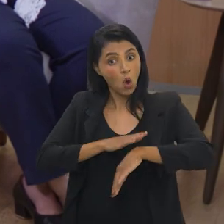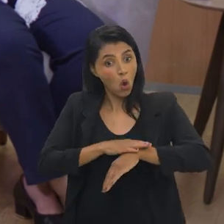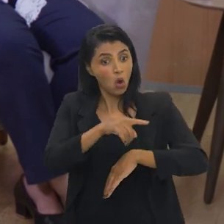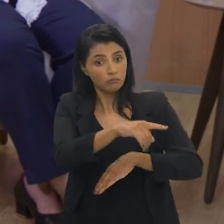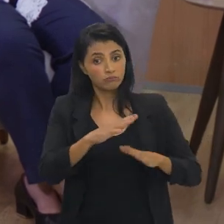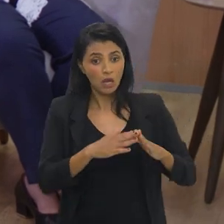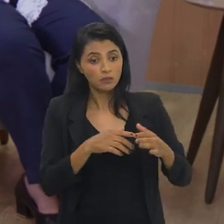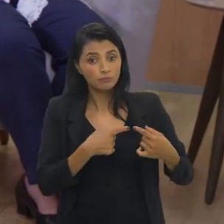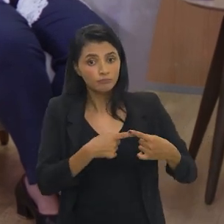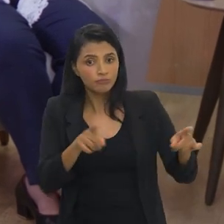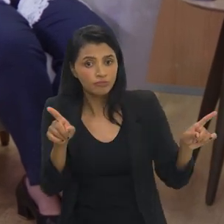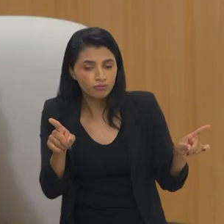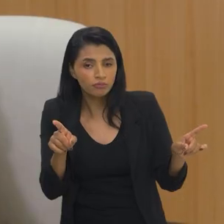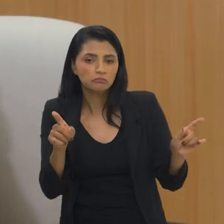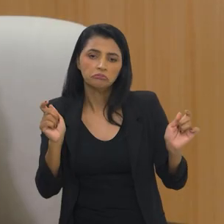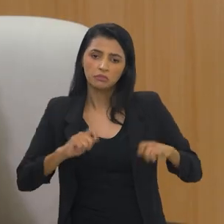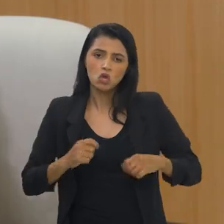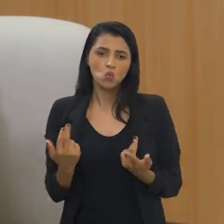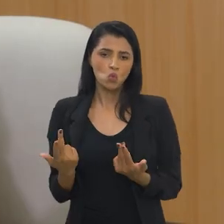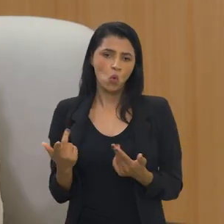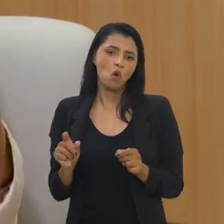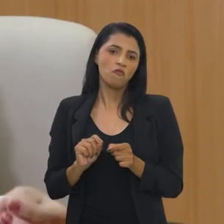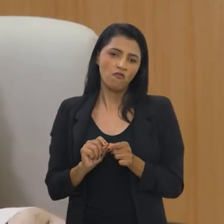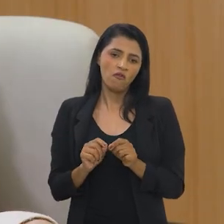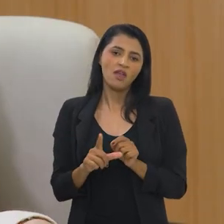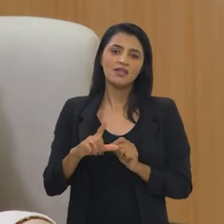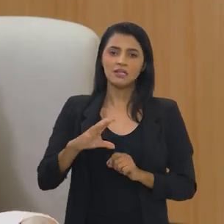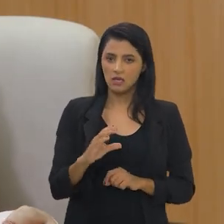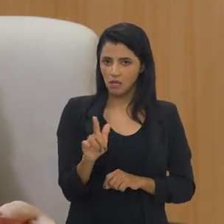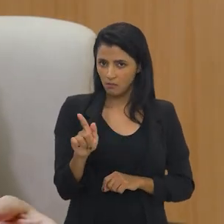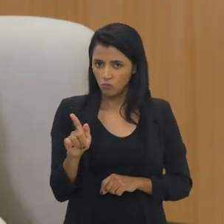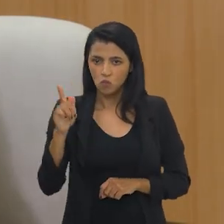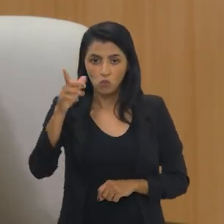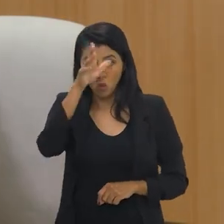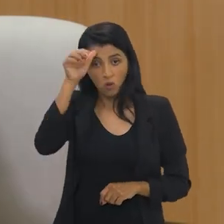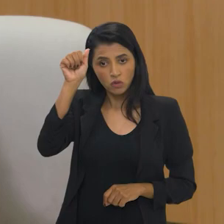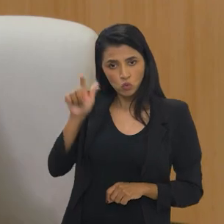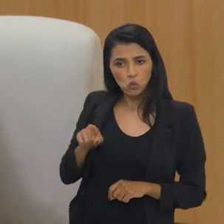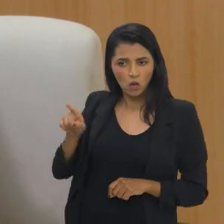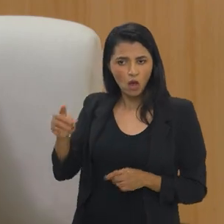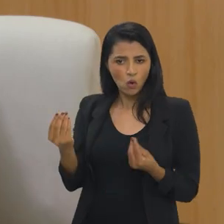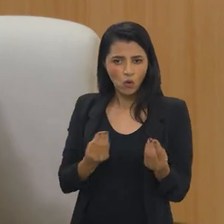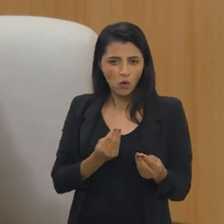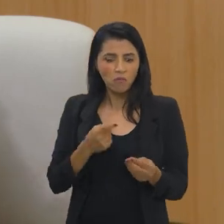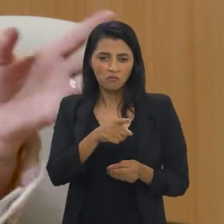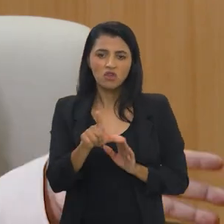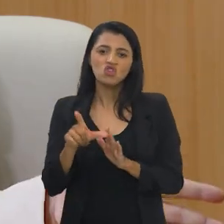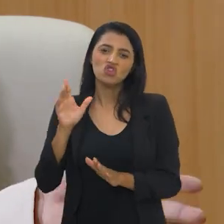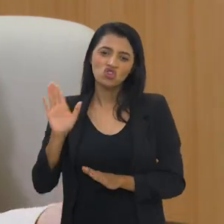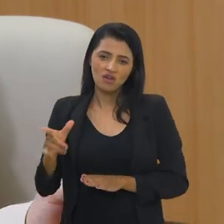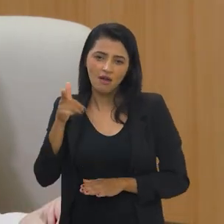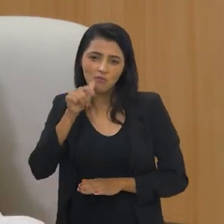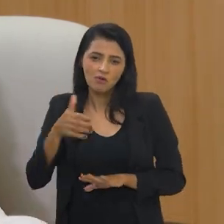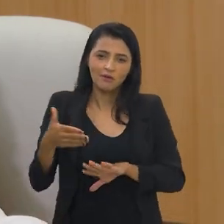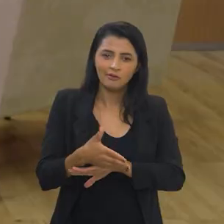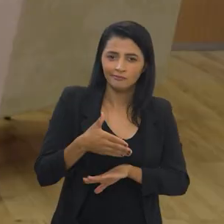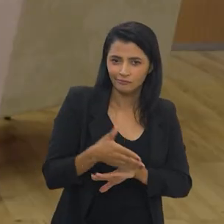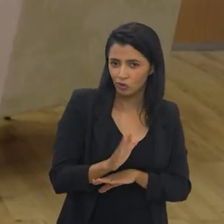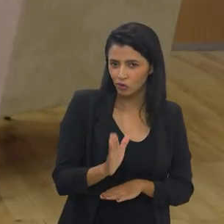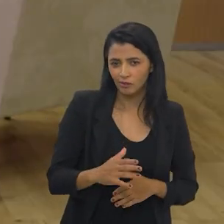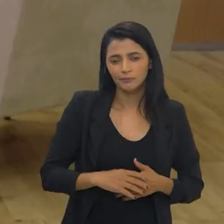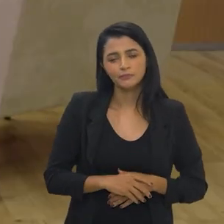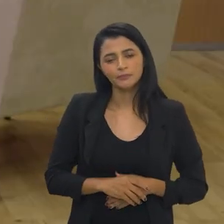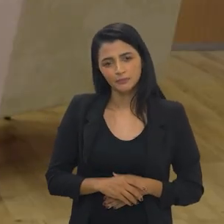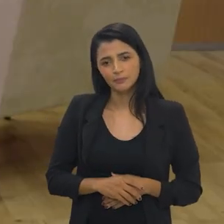para a hora que inaugurar fazer como a gente fez em Campo Grande quanto nós inauguramos Nós já tínhamos mulheres sendo